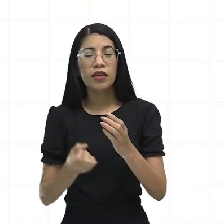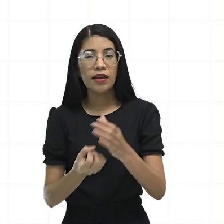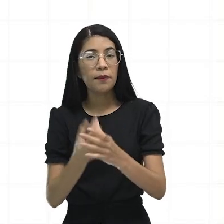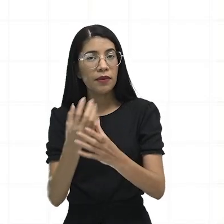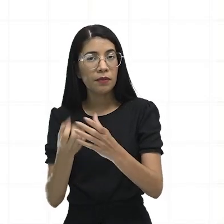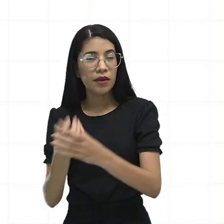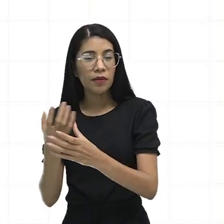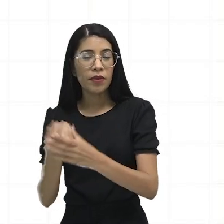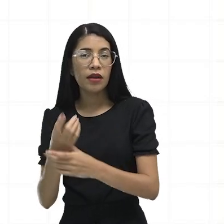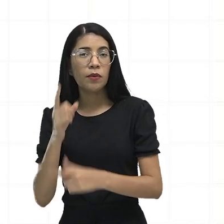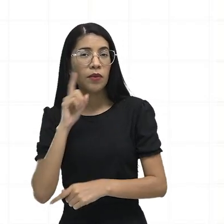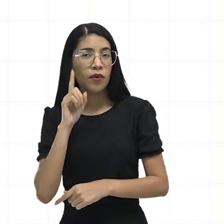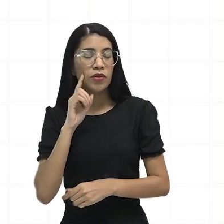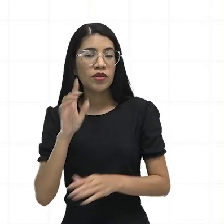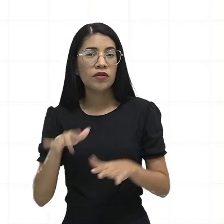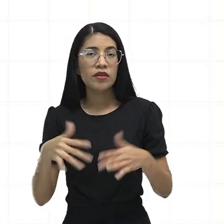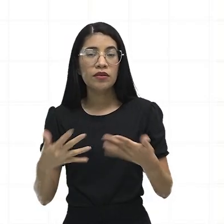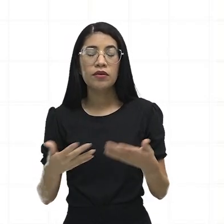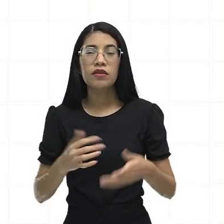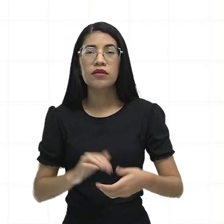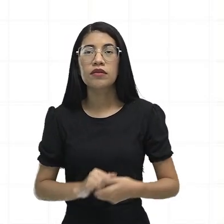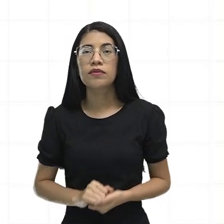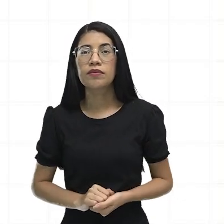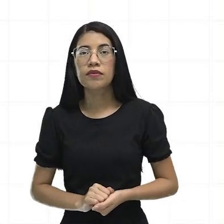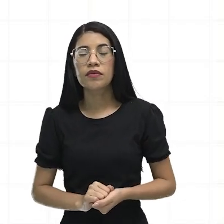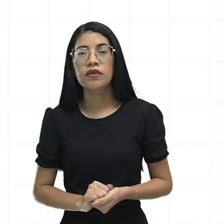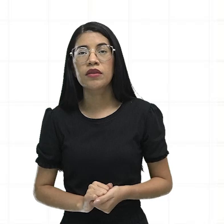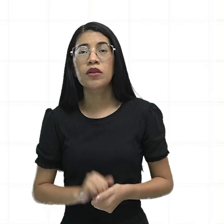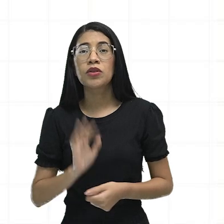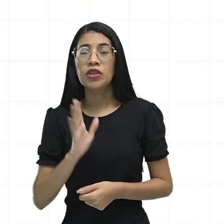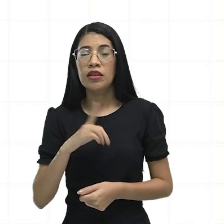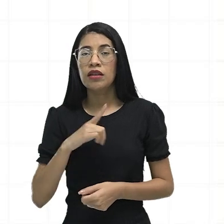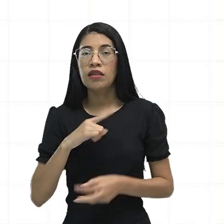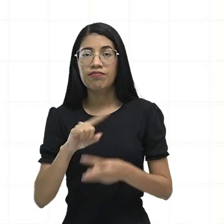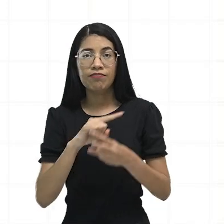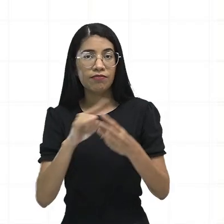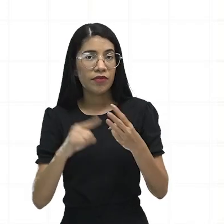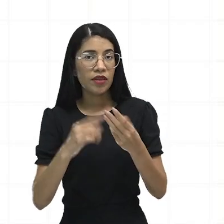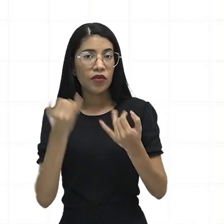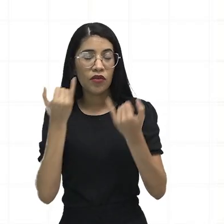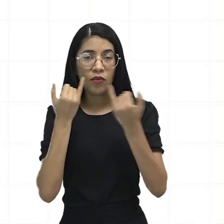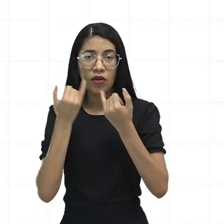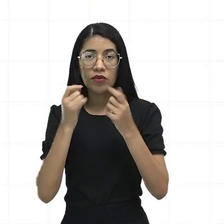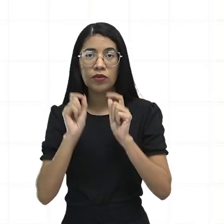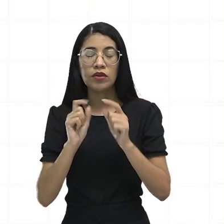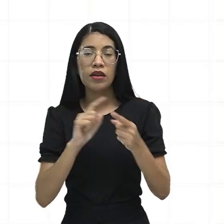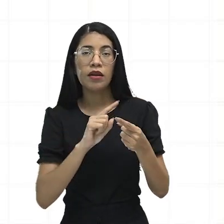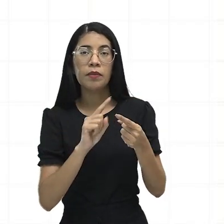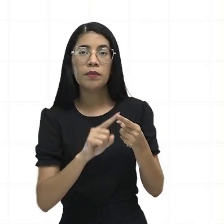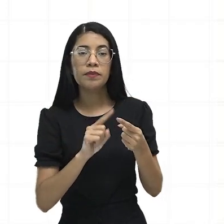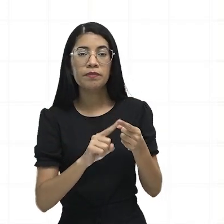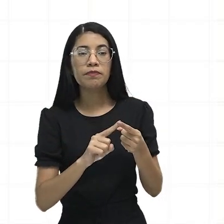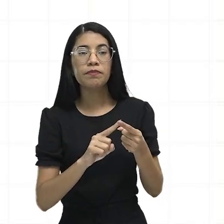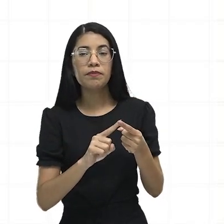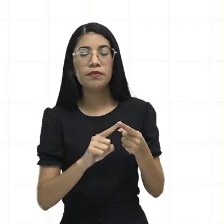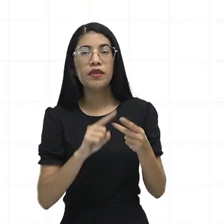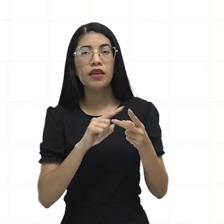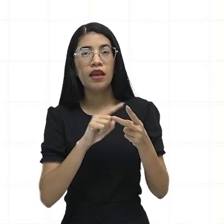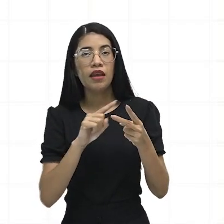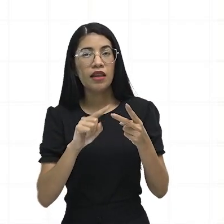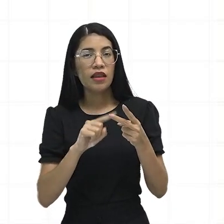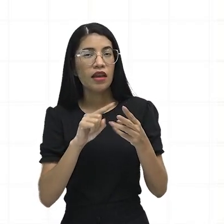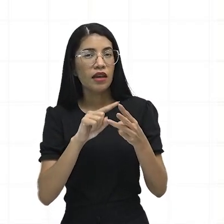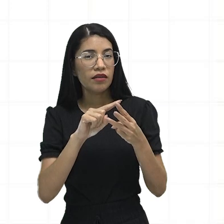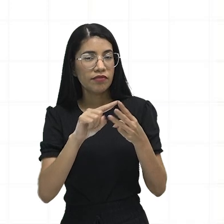dia? Muito bem. Então, a gente já tem aqui 3 informações, veja. Eu tenho essa informação, tenho essa e tenho